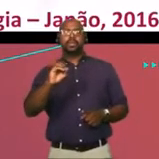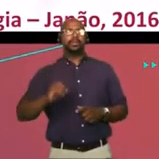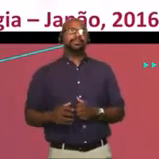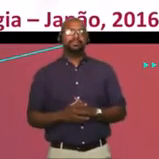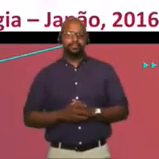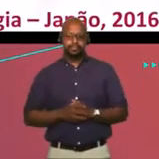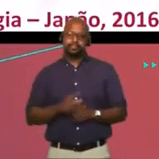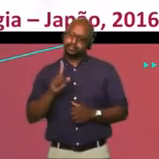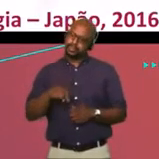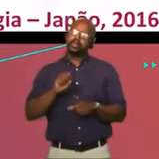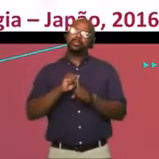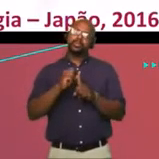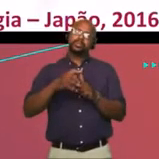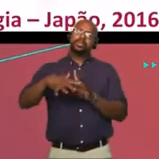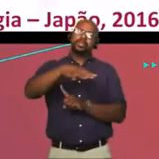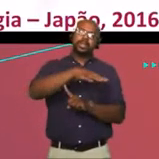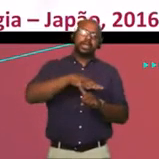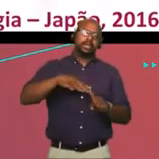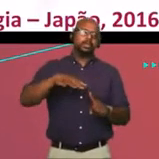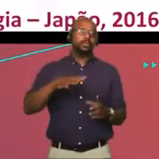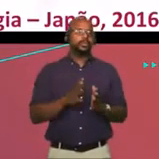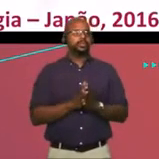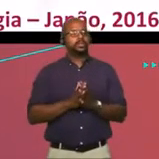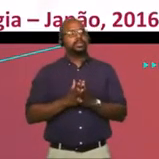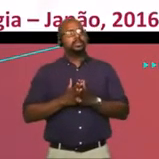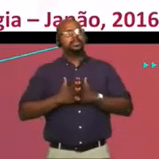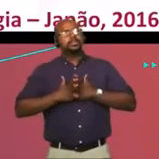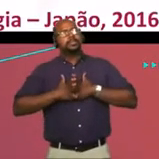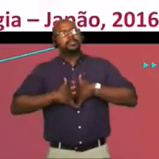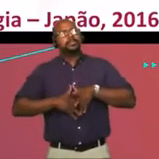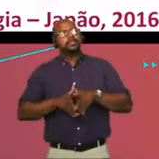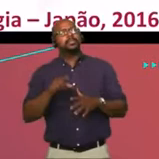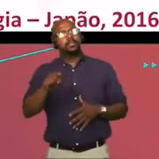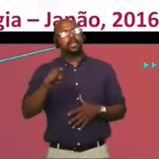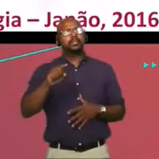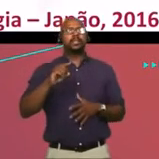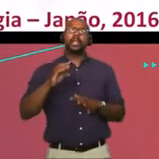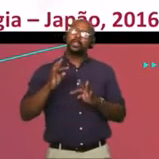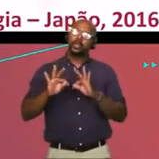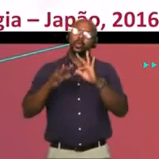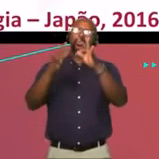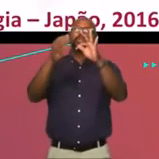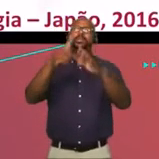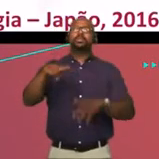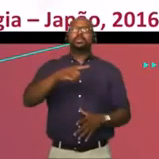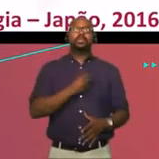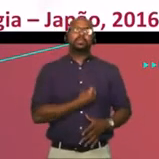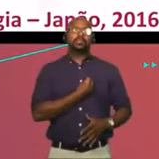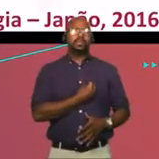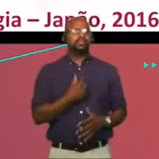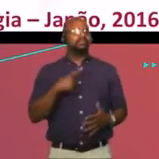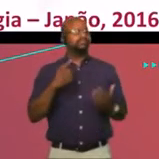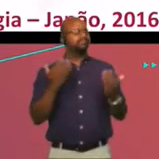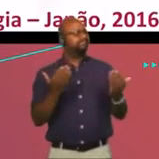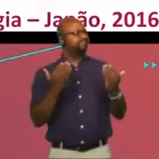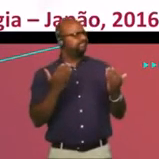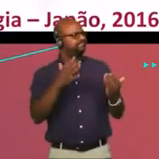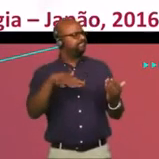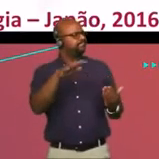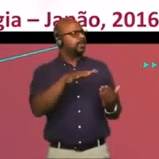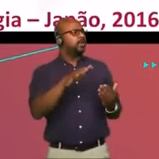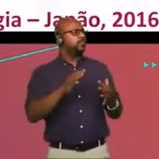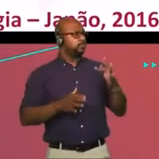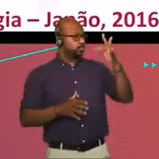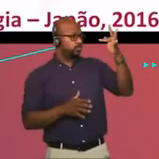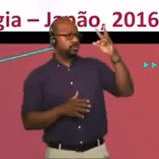o que a sociedade é e dessa tecnologia que nós estamos vivendo eu eu tenho a impressão que no futuro quando os